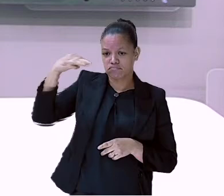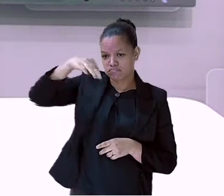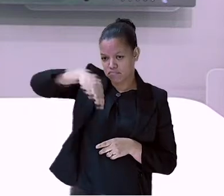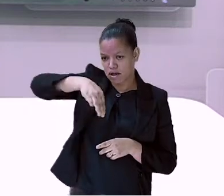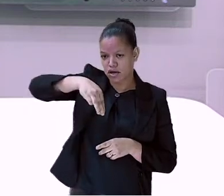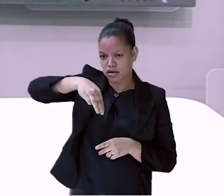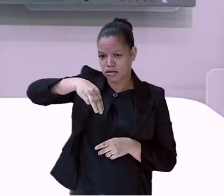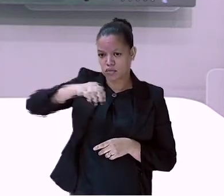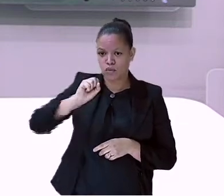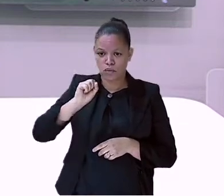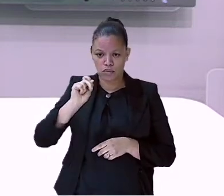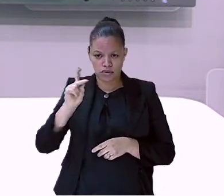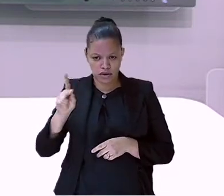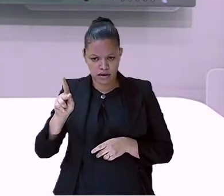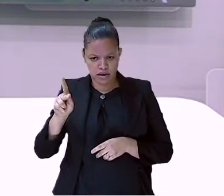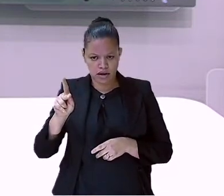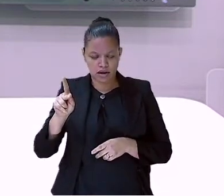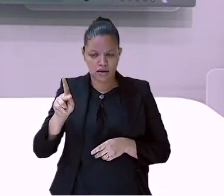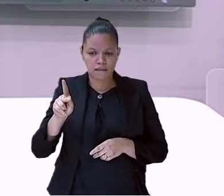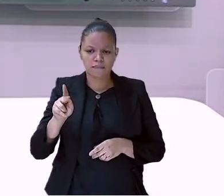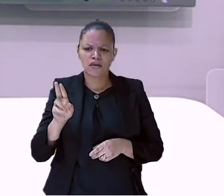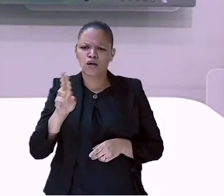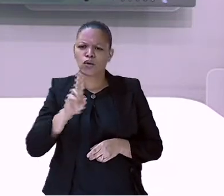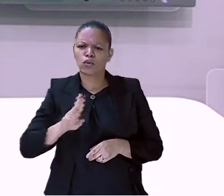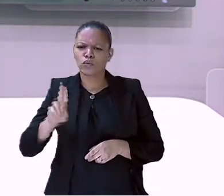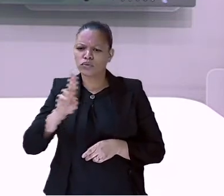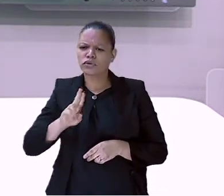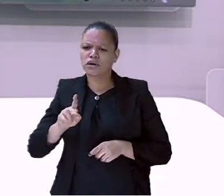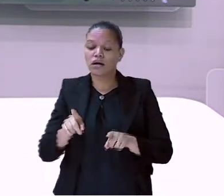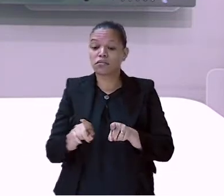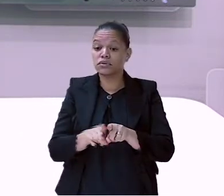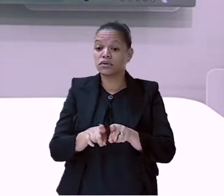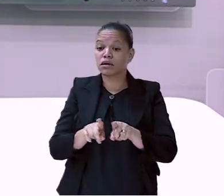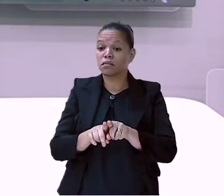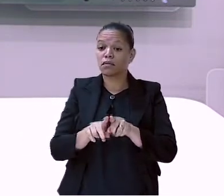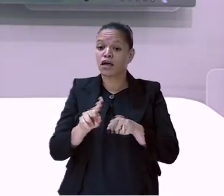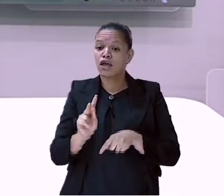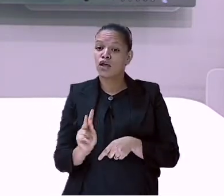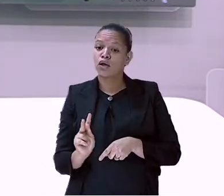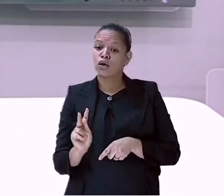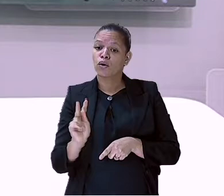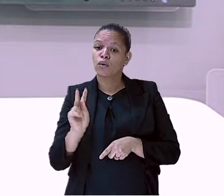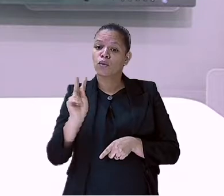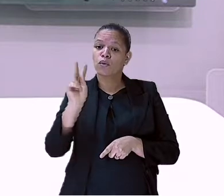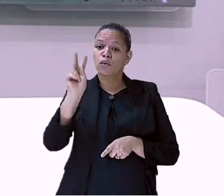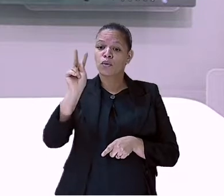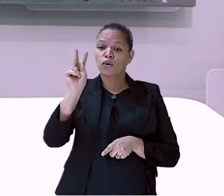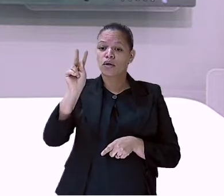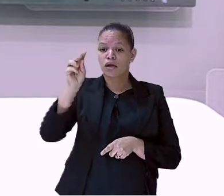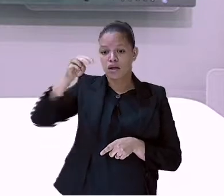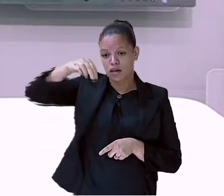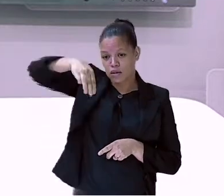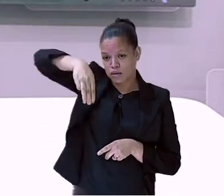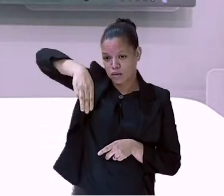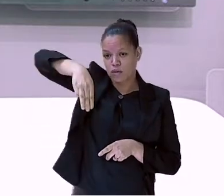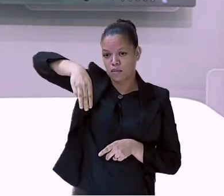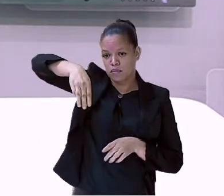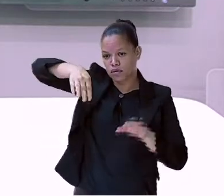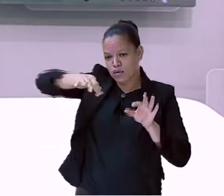objetos. E até mesmo o quilômetro, que a gente usa para medir distâncias, ok?